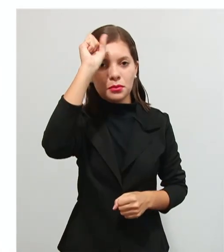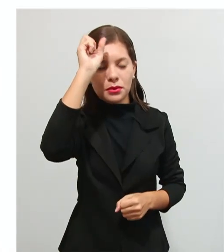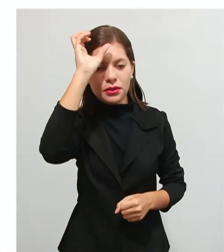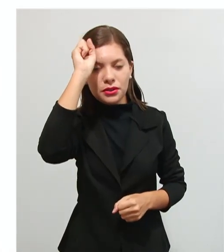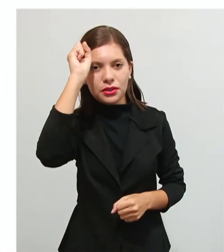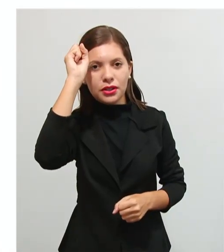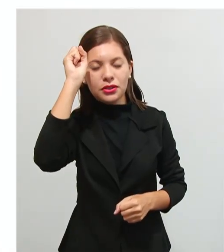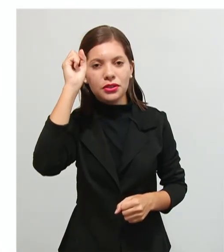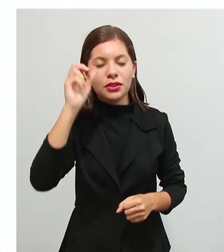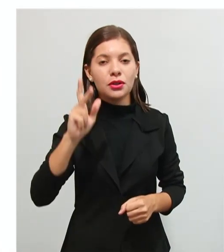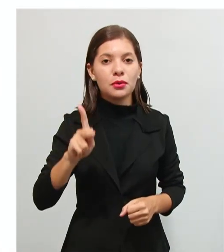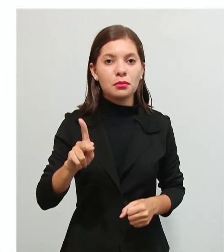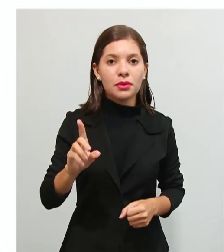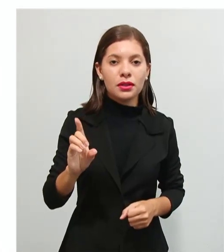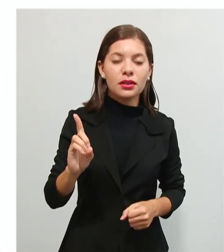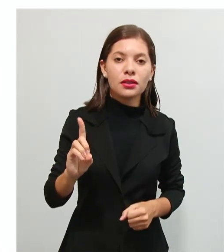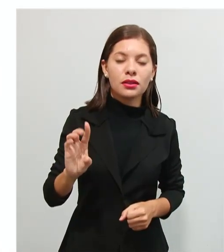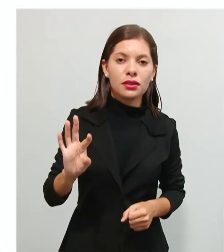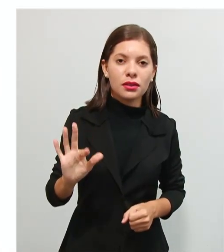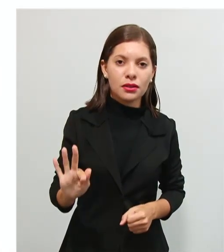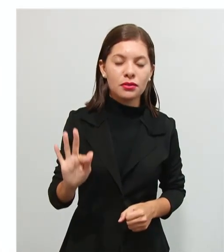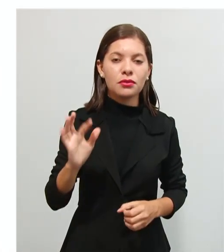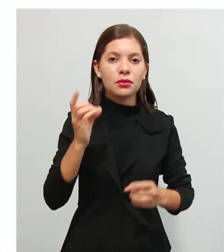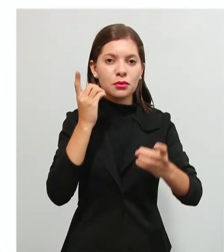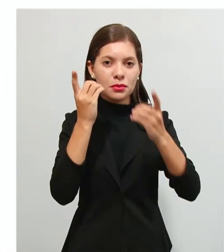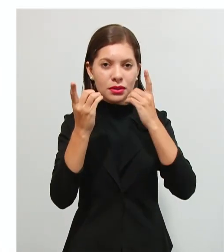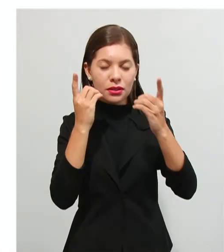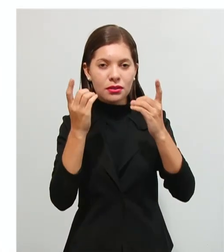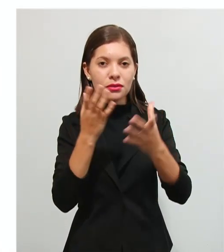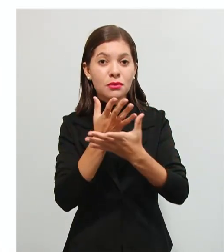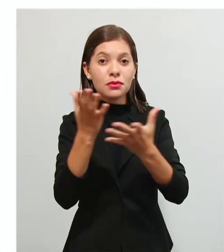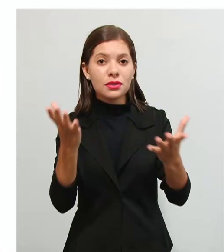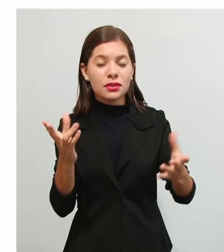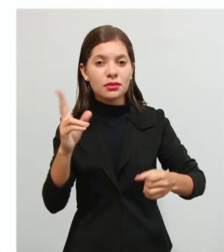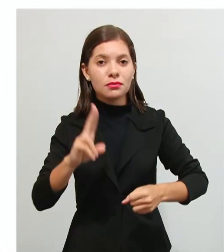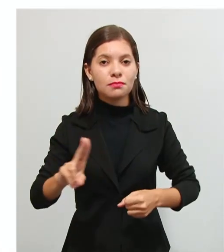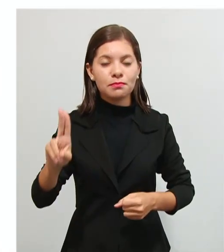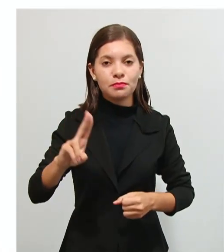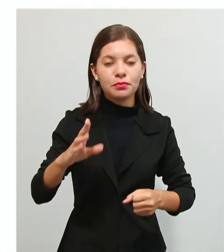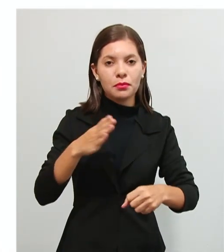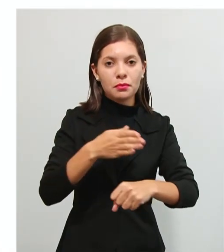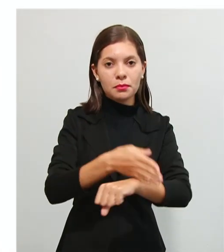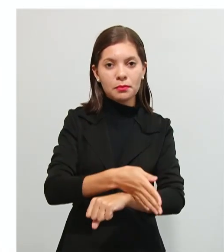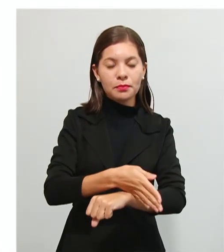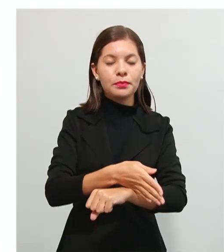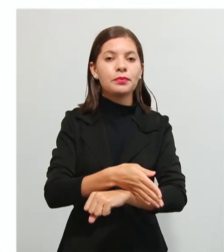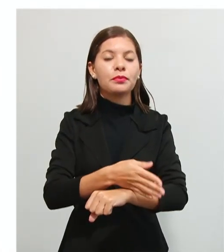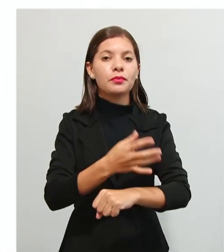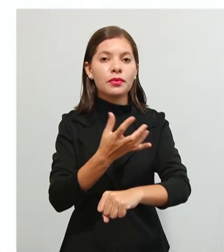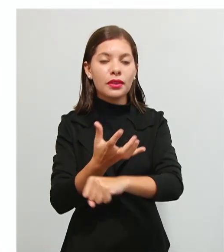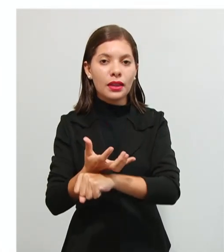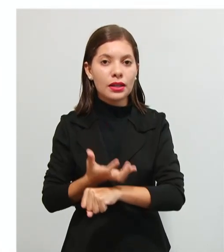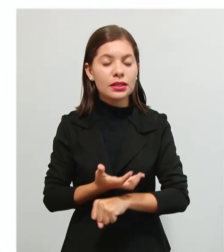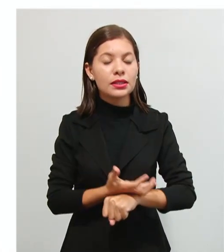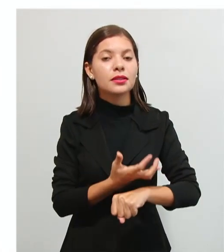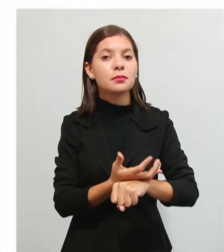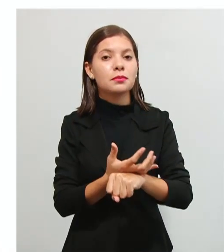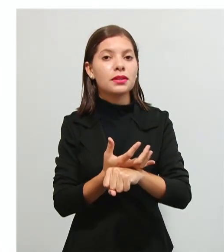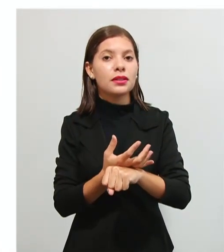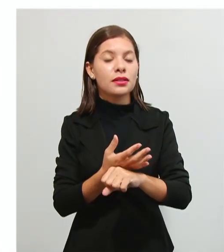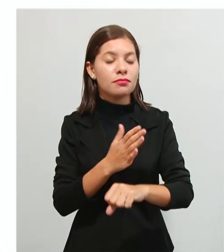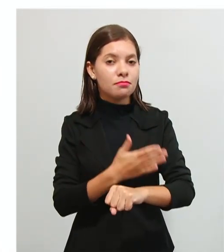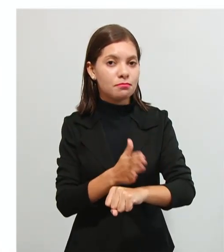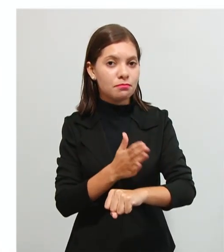o PDF, a apresentação vai estar com os dados que vocês utilizarão para acesso à disciplina, a essa disciplina de